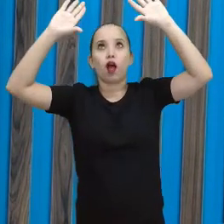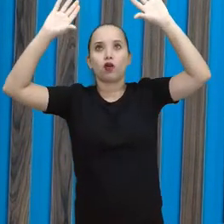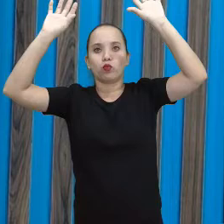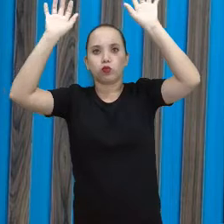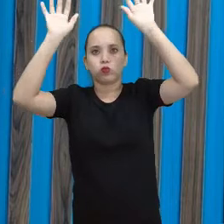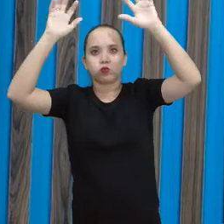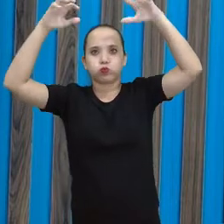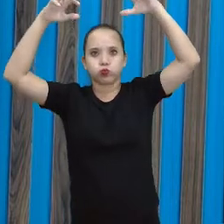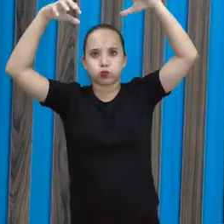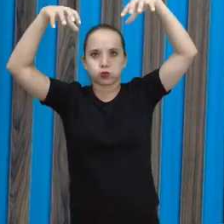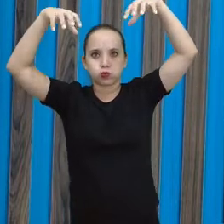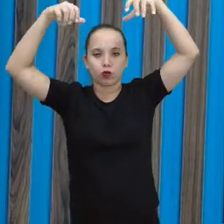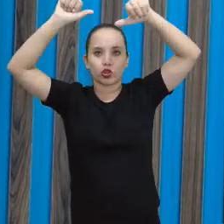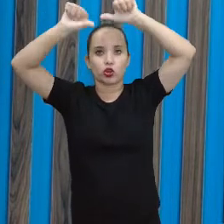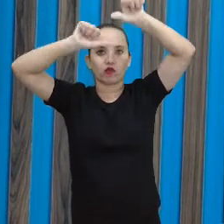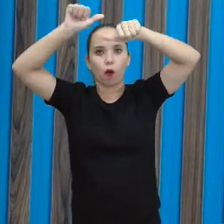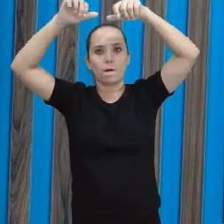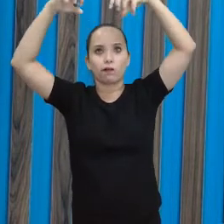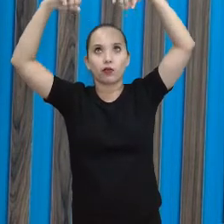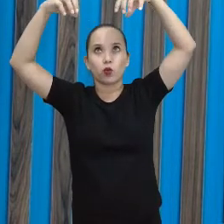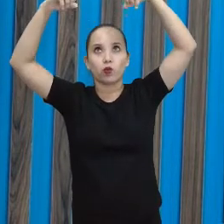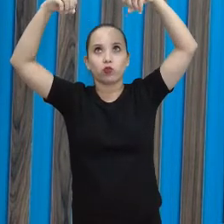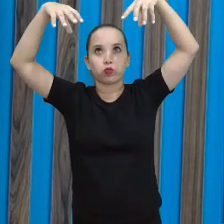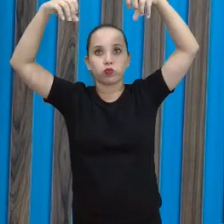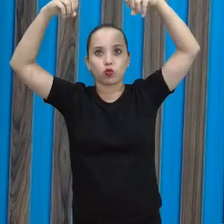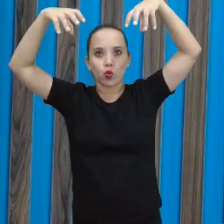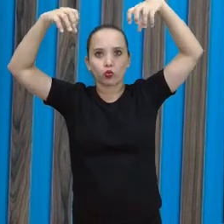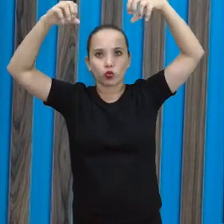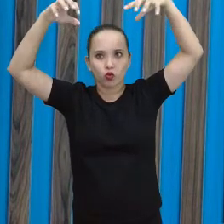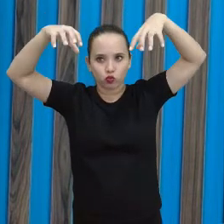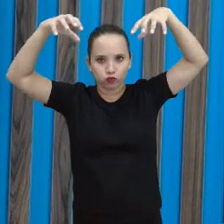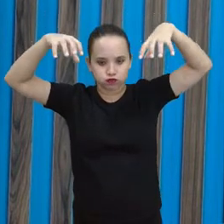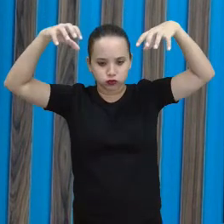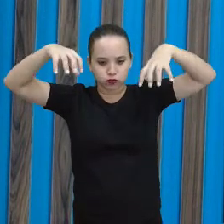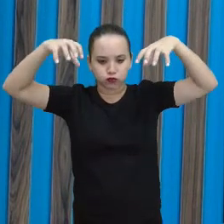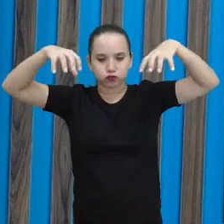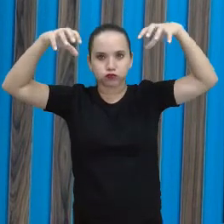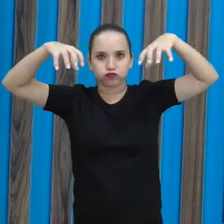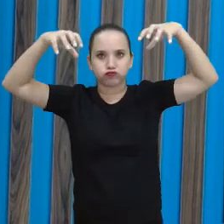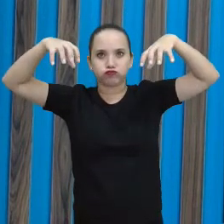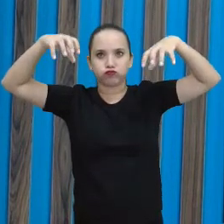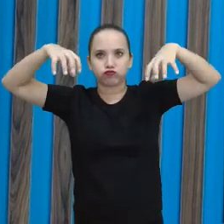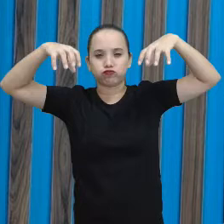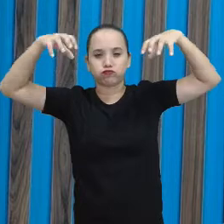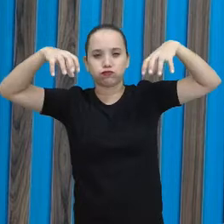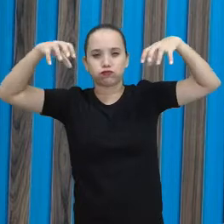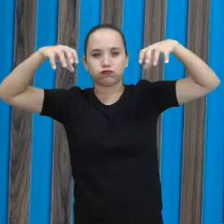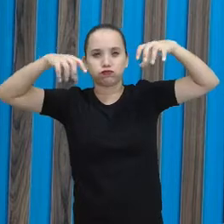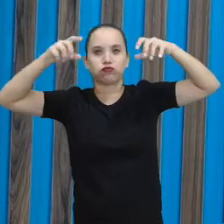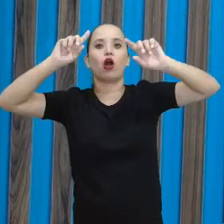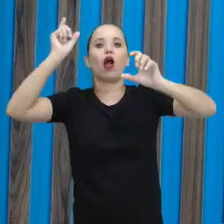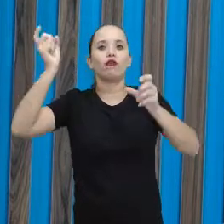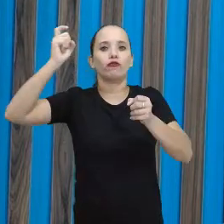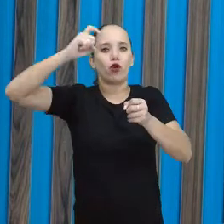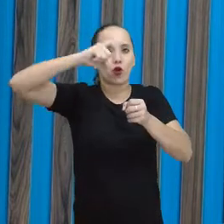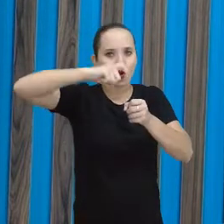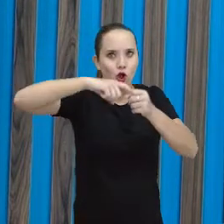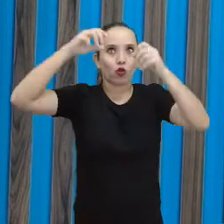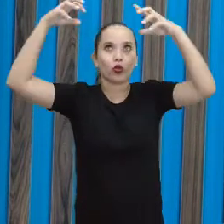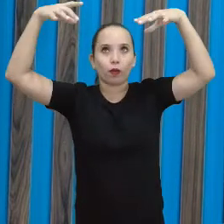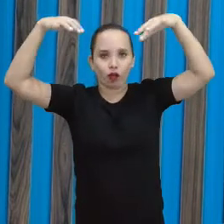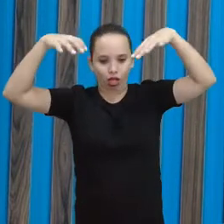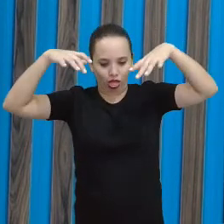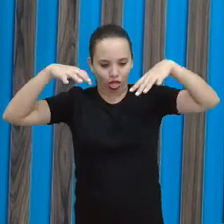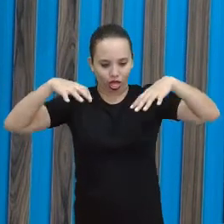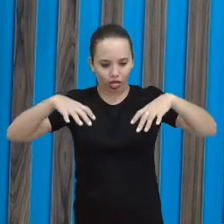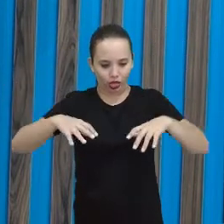líquido novamente. E é aí que volta para a Terra de novo em forma de chuva, tá bom?